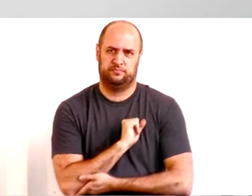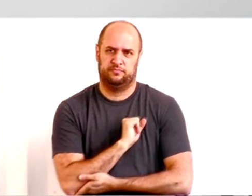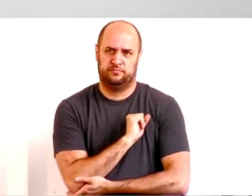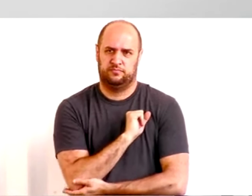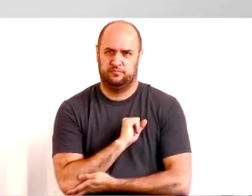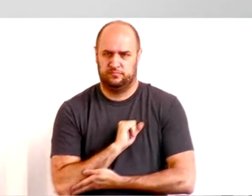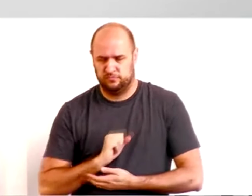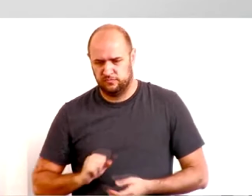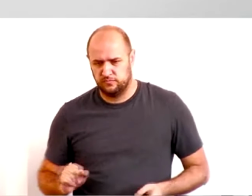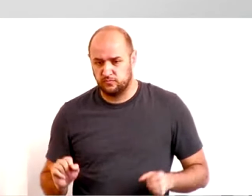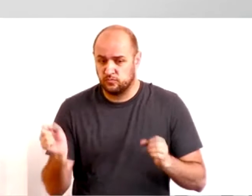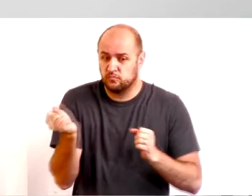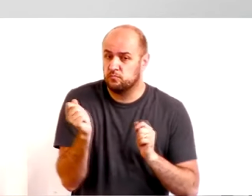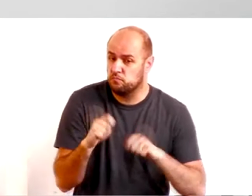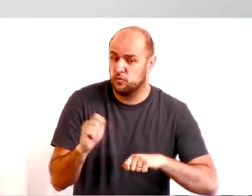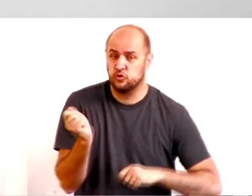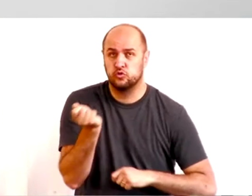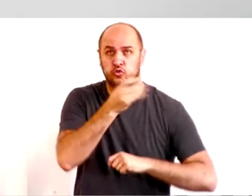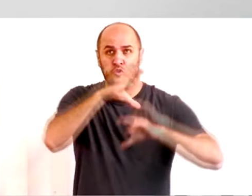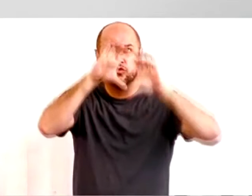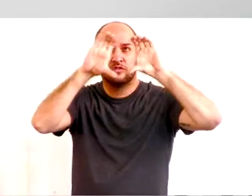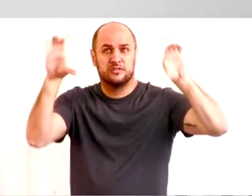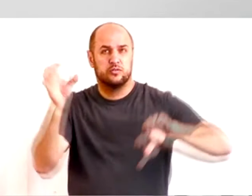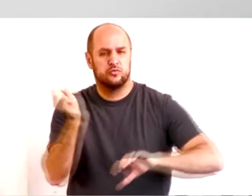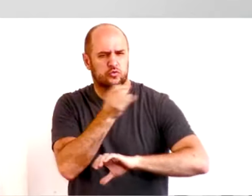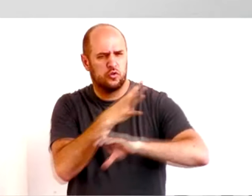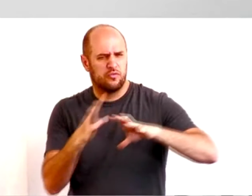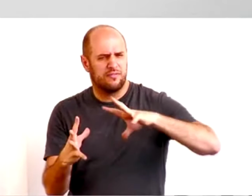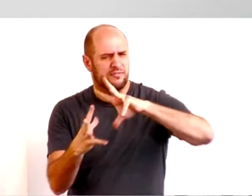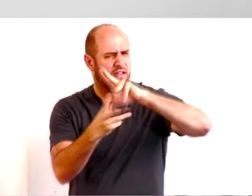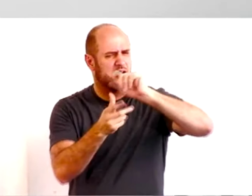para que no novo céu e numa nova terra possamos